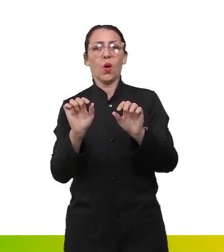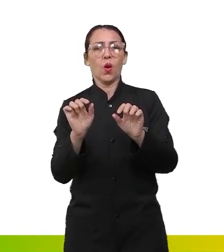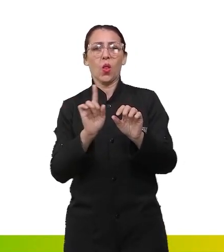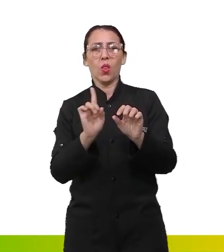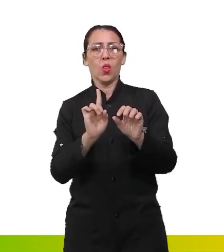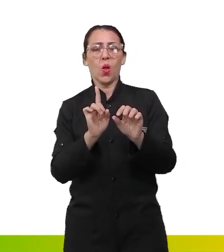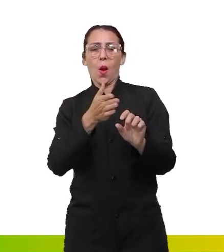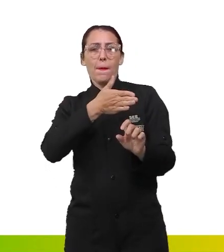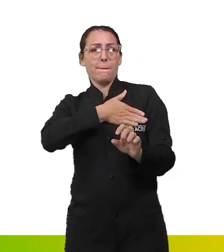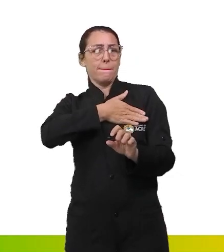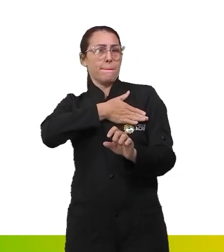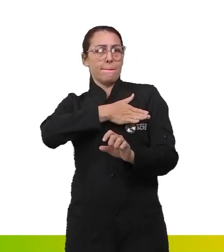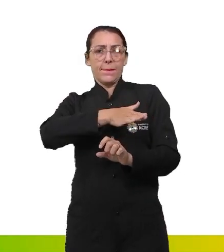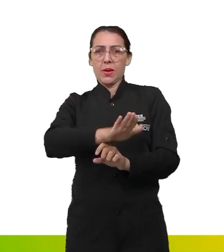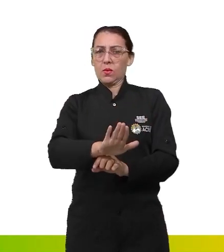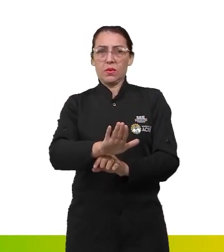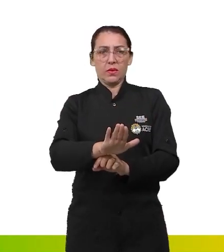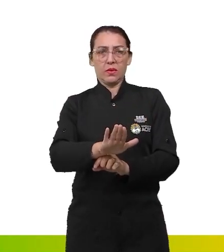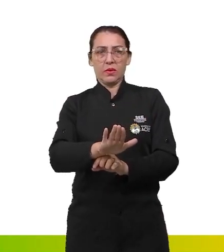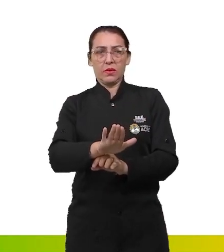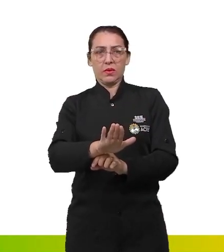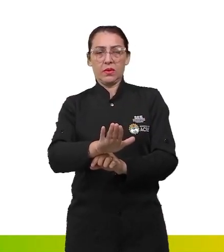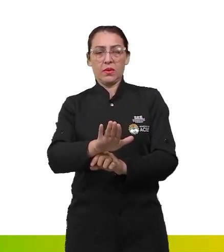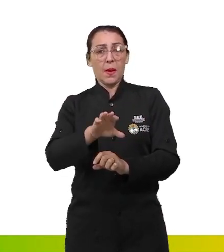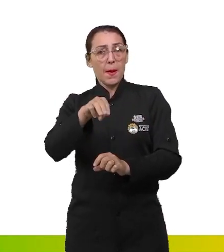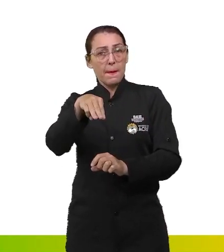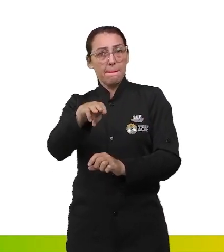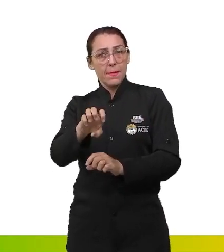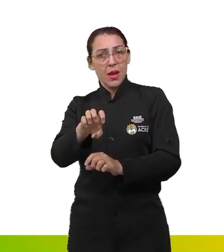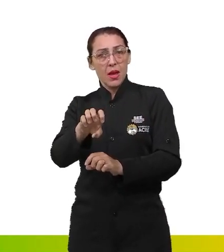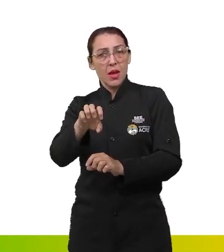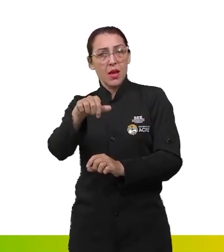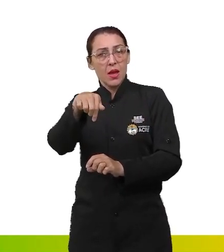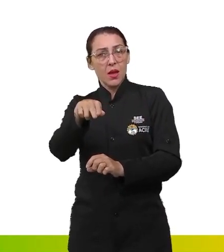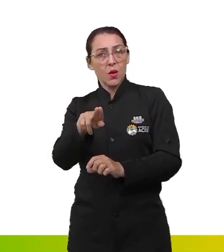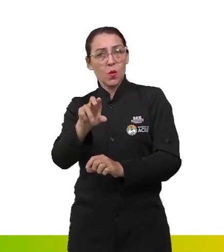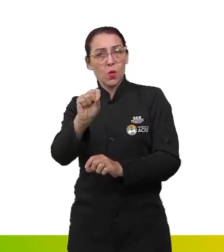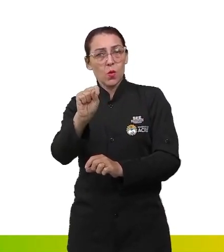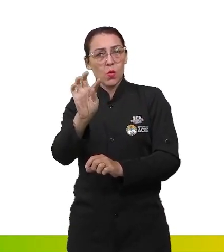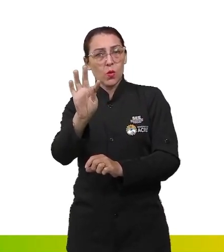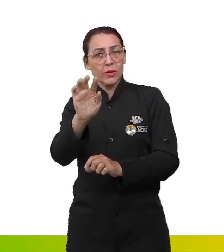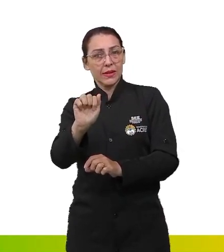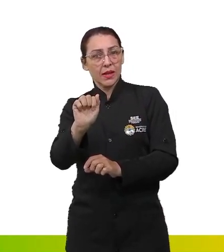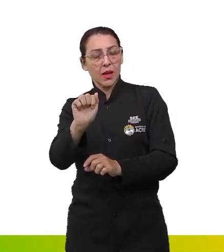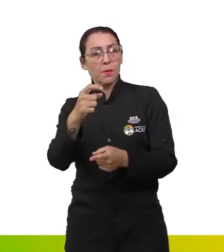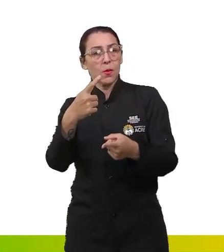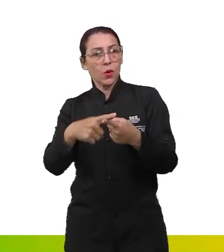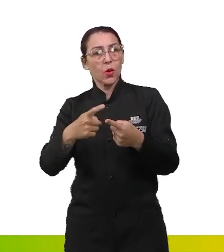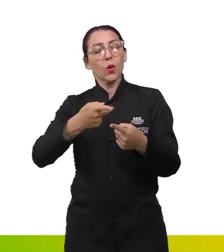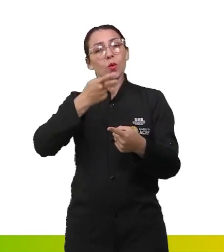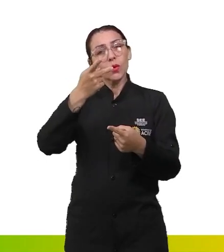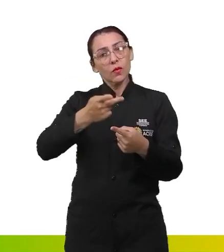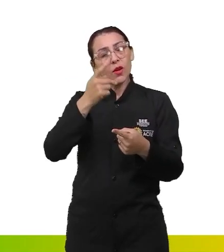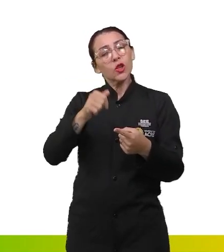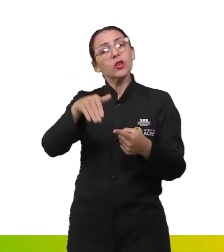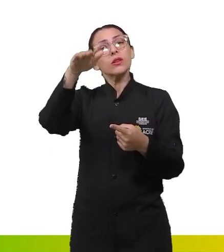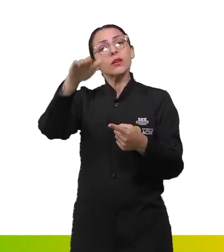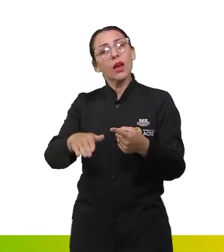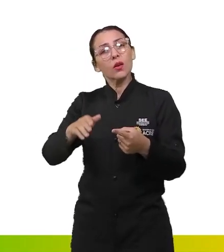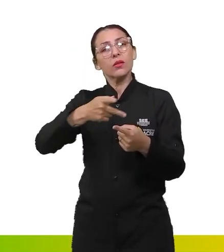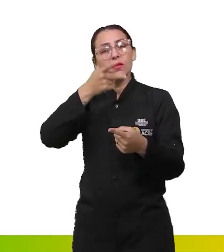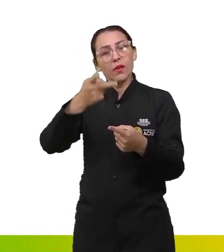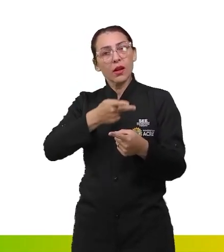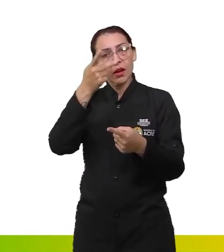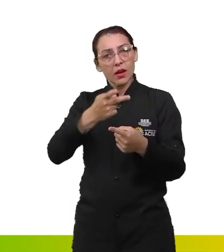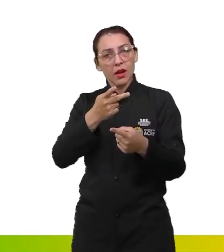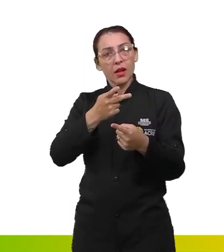Não me gusta. Não me gusta. Porque ainda estou falando, de quem que eu estou falando, galera?